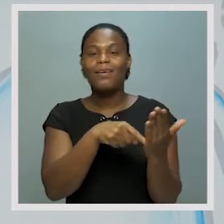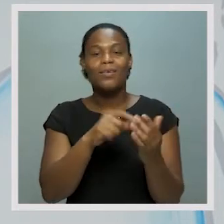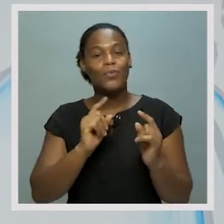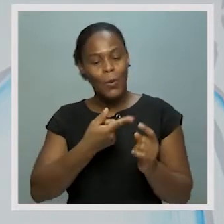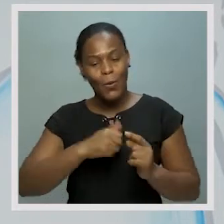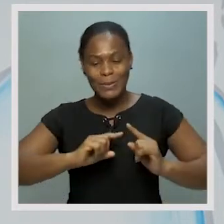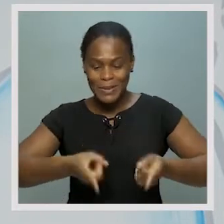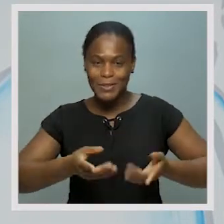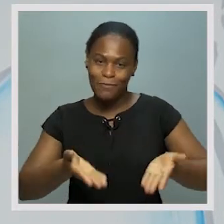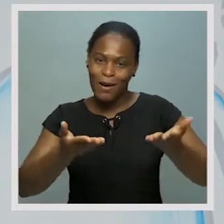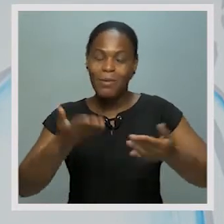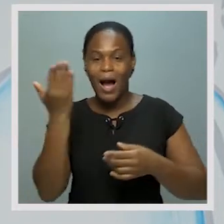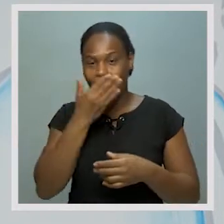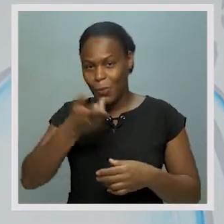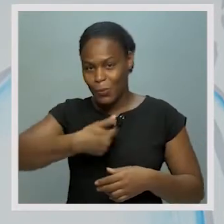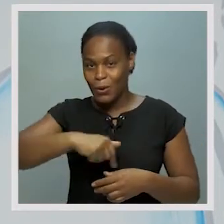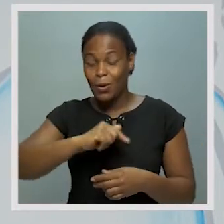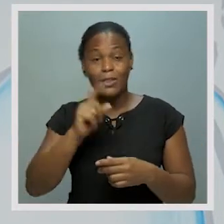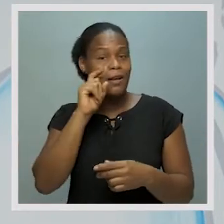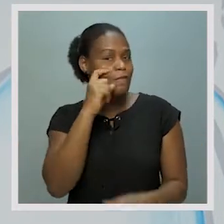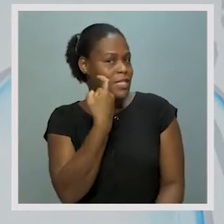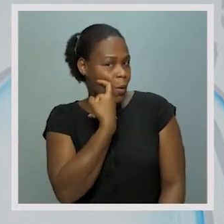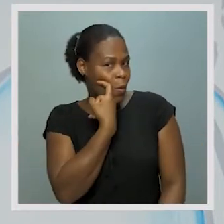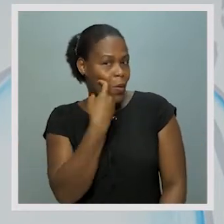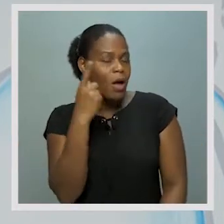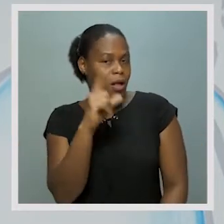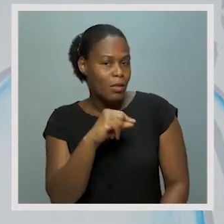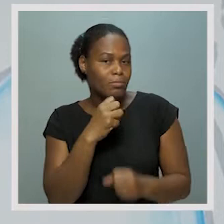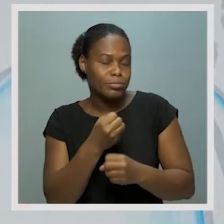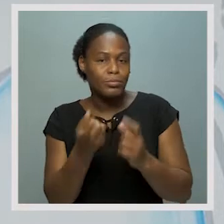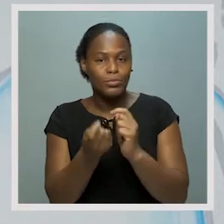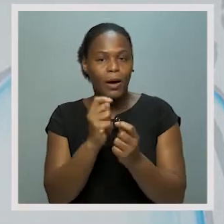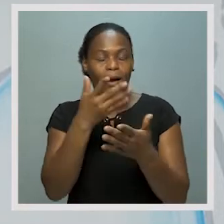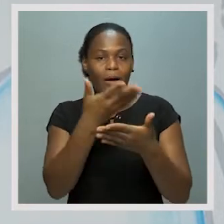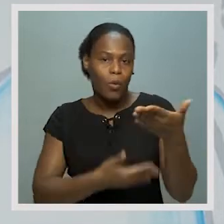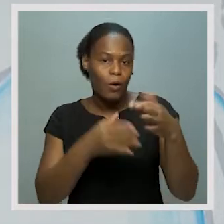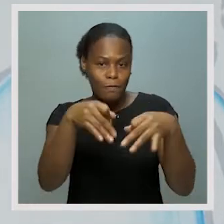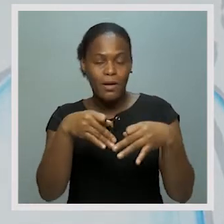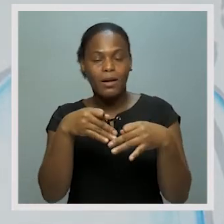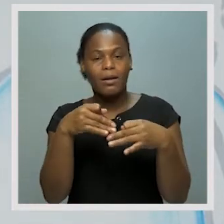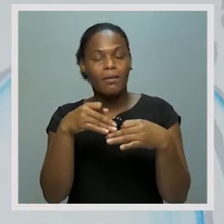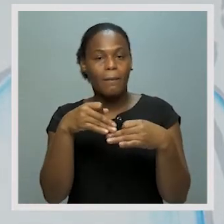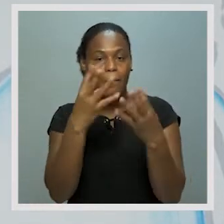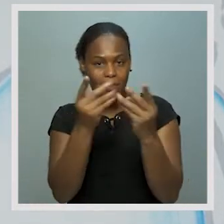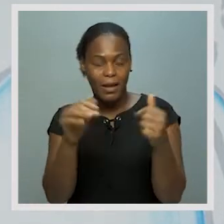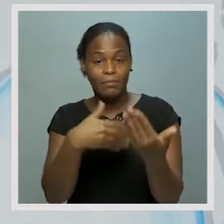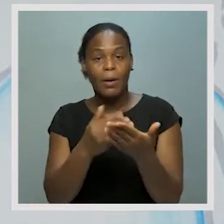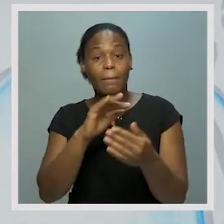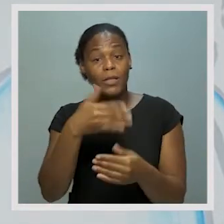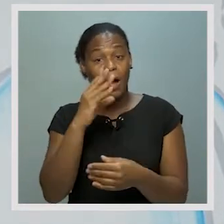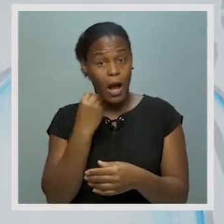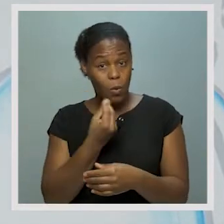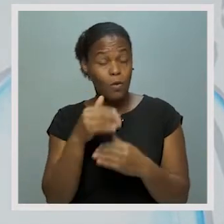para darmos início à nossa aula de revisão e consolidação, que se destinam principalmente